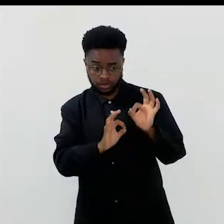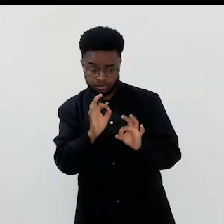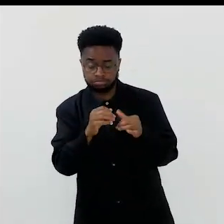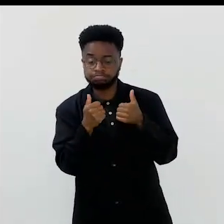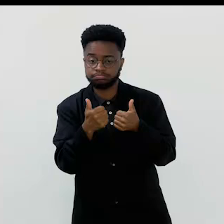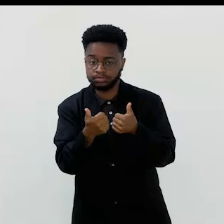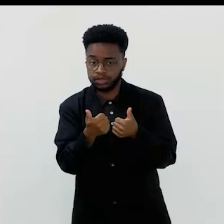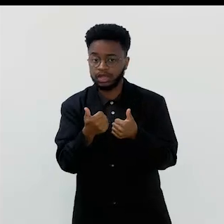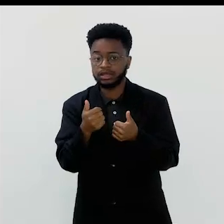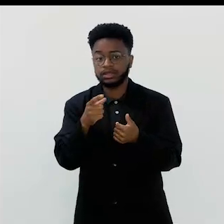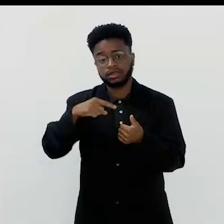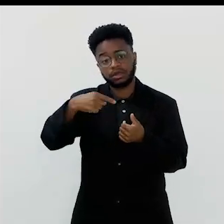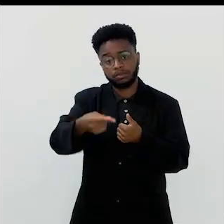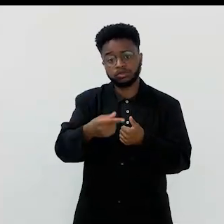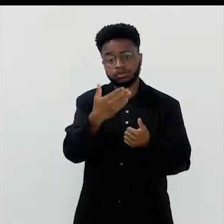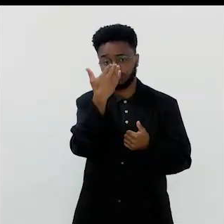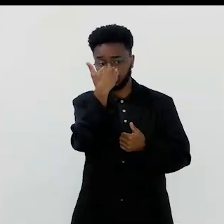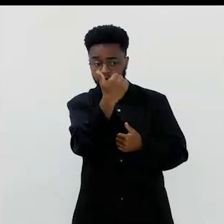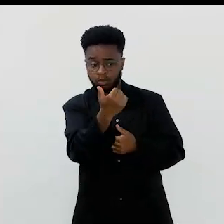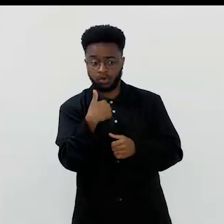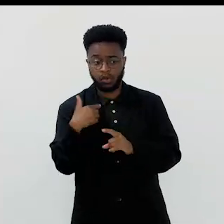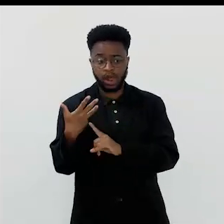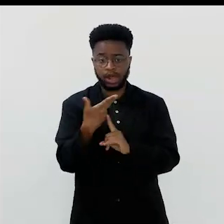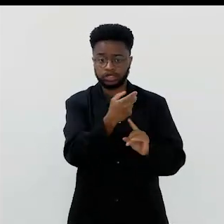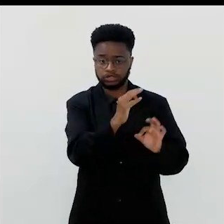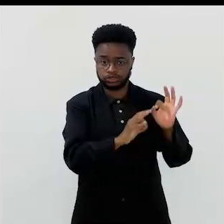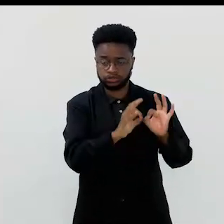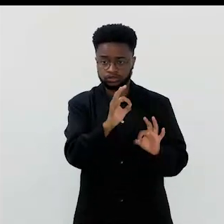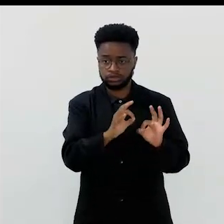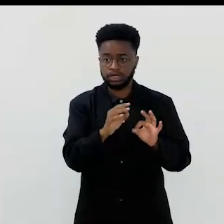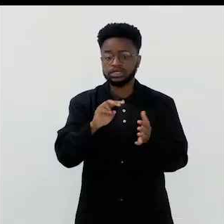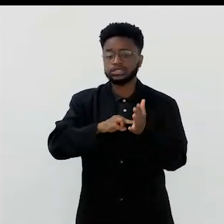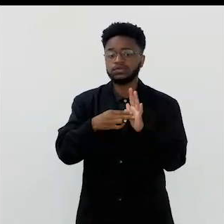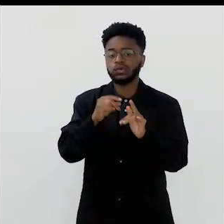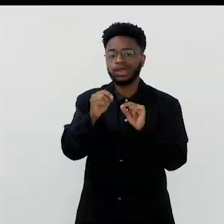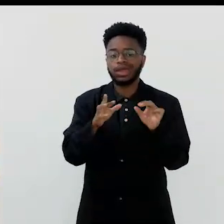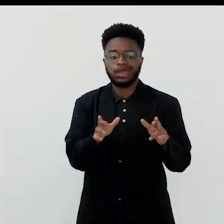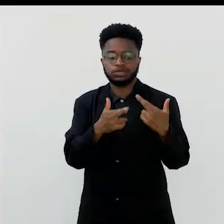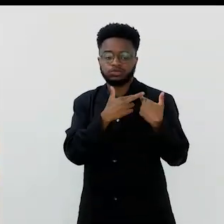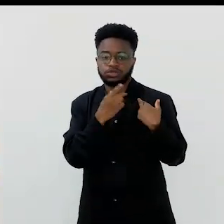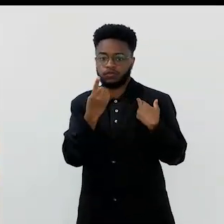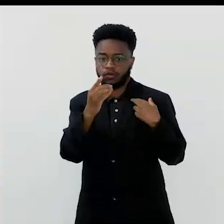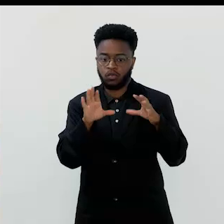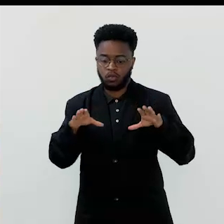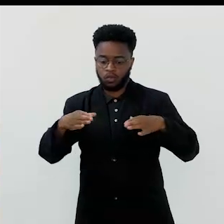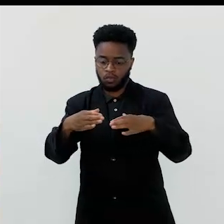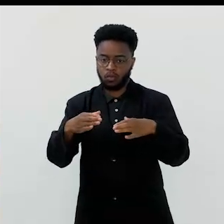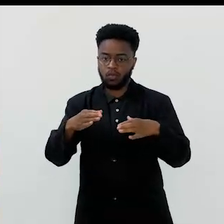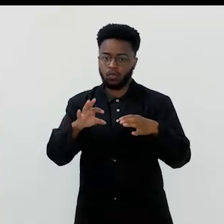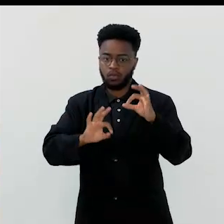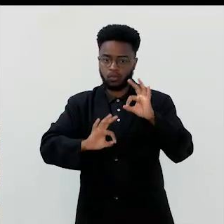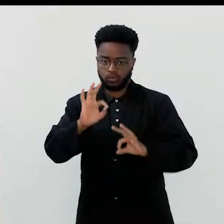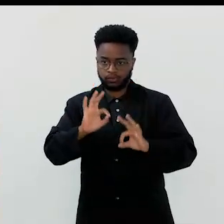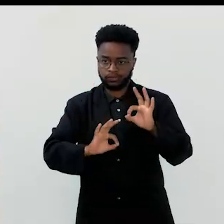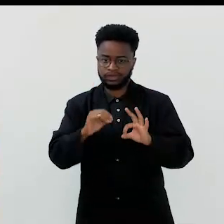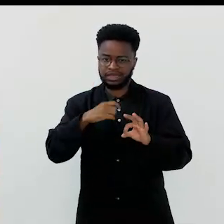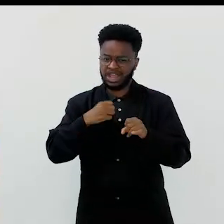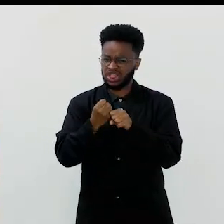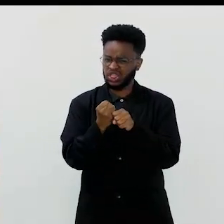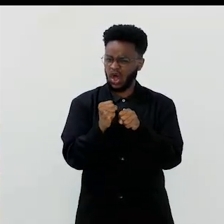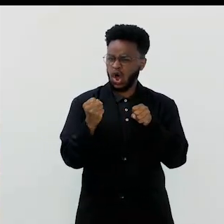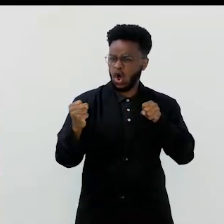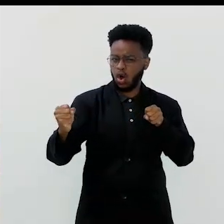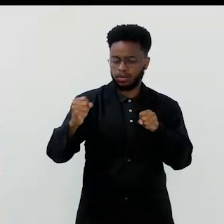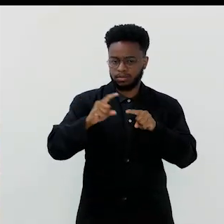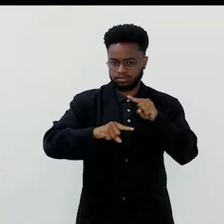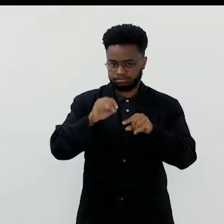que fez. Aí eu fui chamado para virar artista de ponta lá em Parintins. Artista de ponta que é responsável por uma alegoria. Isso. Que são